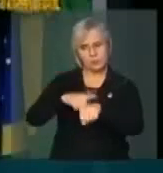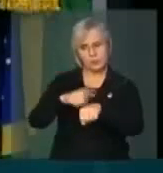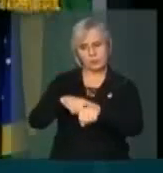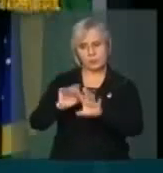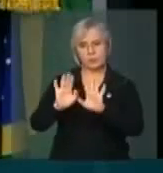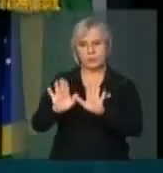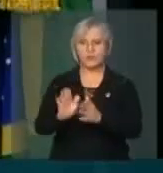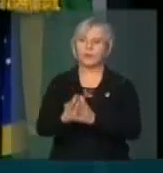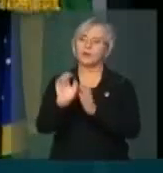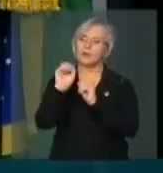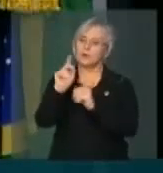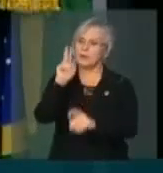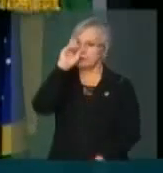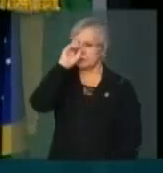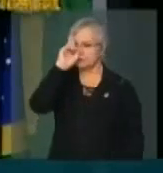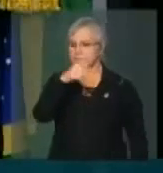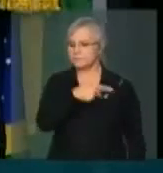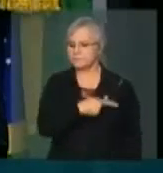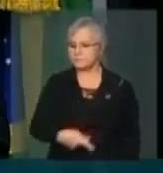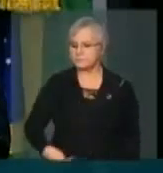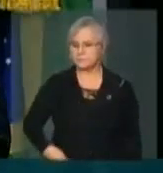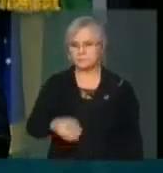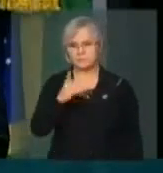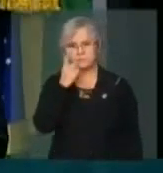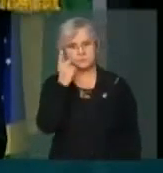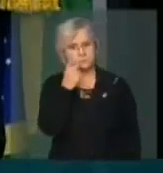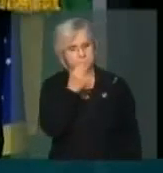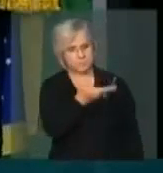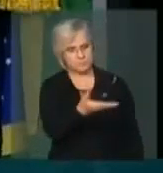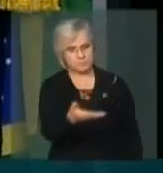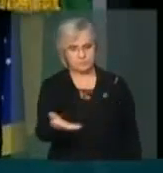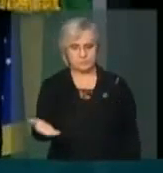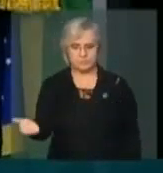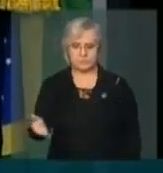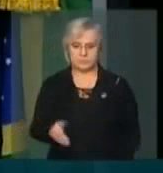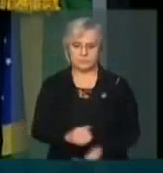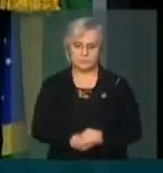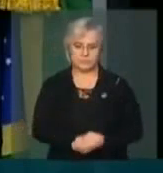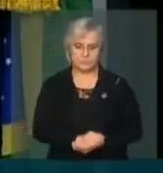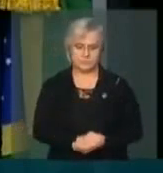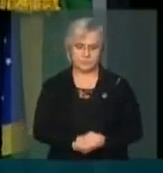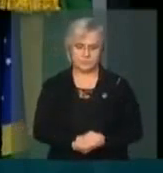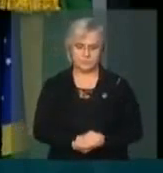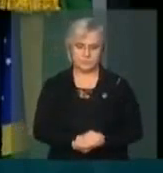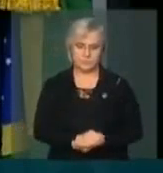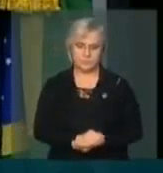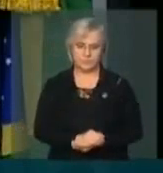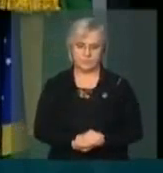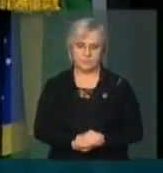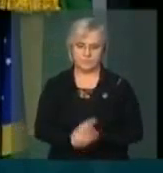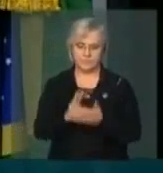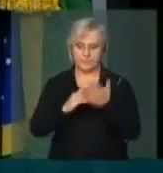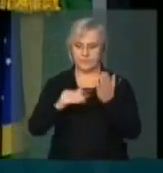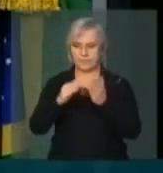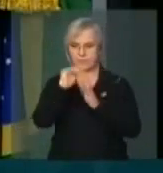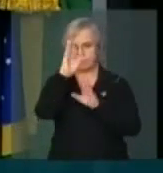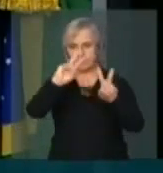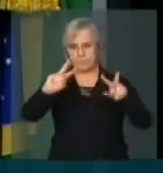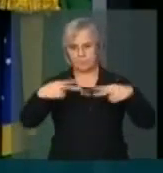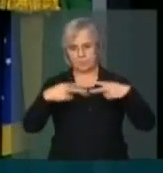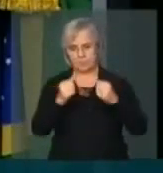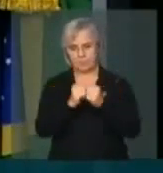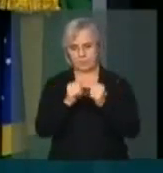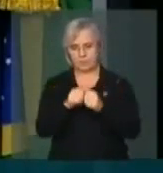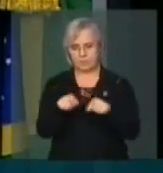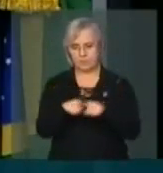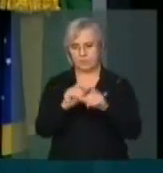Então, senhor presidente, colegas parlamentares, minhas senhoras e meus senhores que nos assistem, nos ouvem através dos diversos